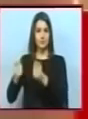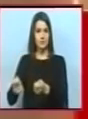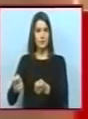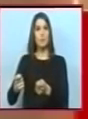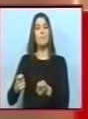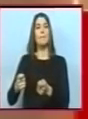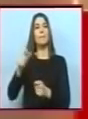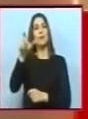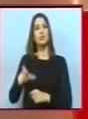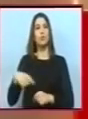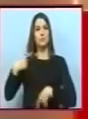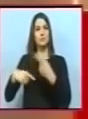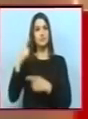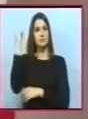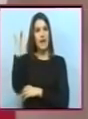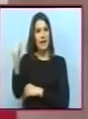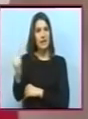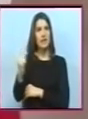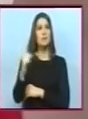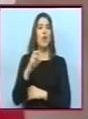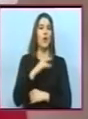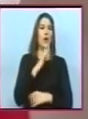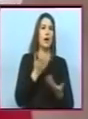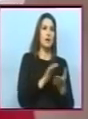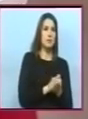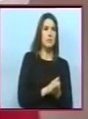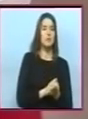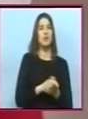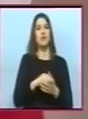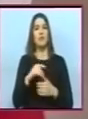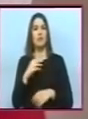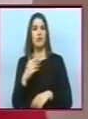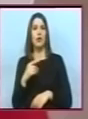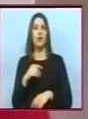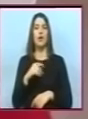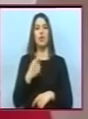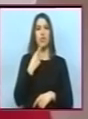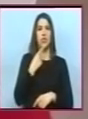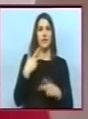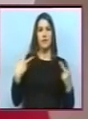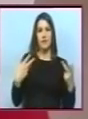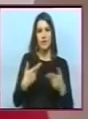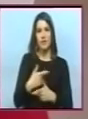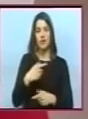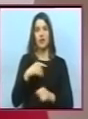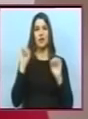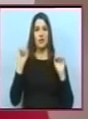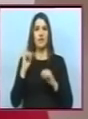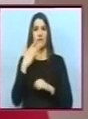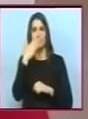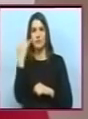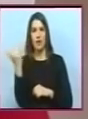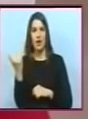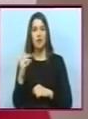os seus crime ou tentativa de homicídio, não é? Sim. Denúncia caluniosa ou falso testemunho, atos de liberdade de